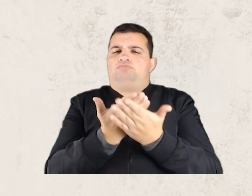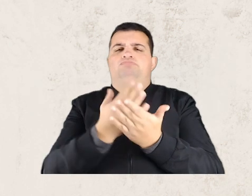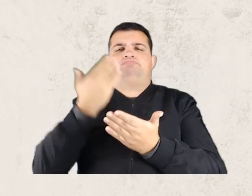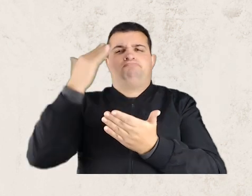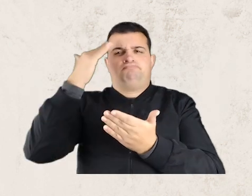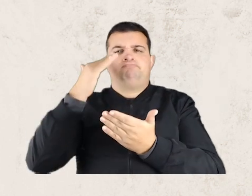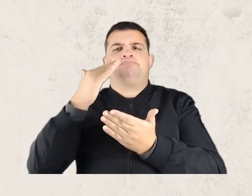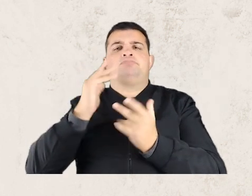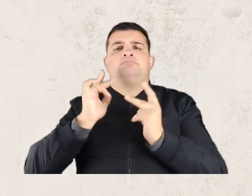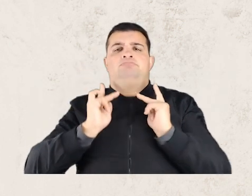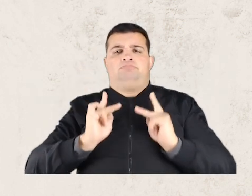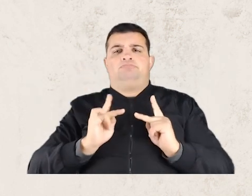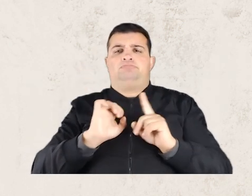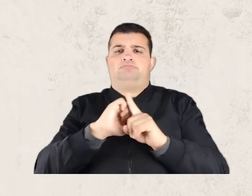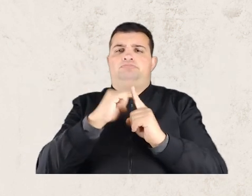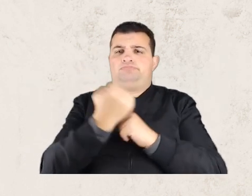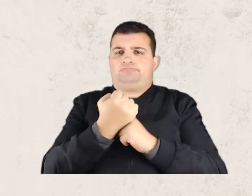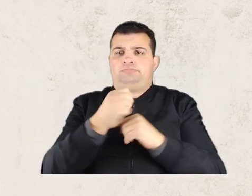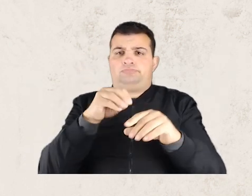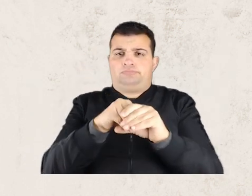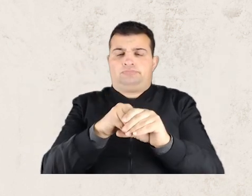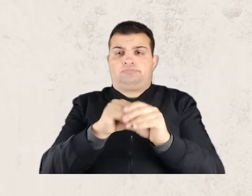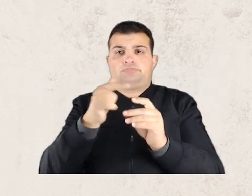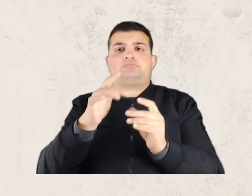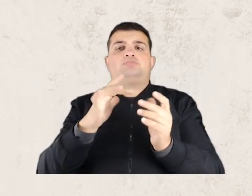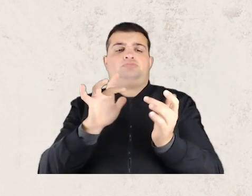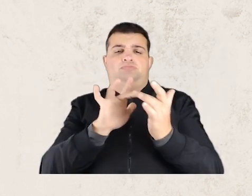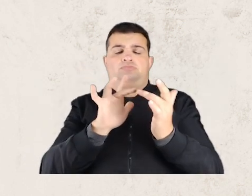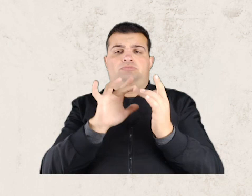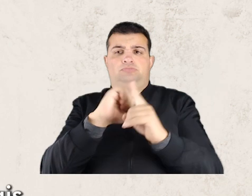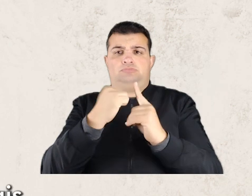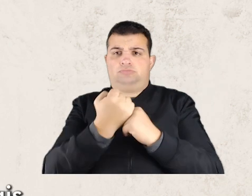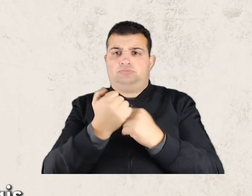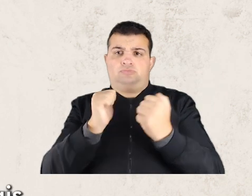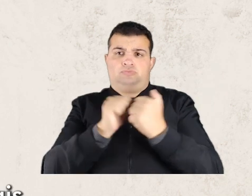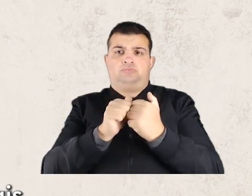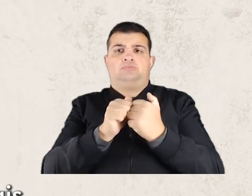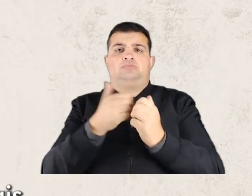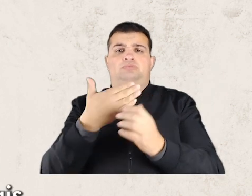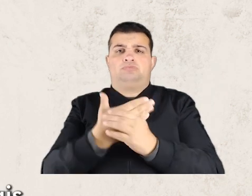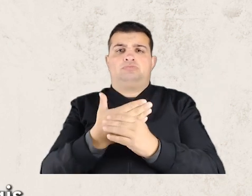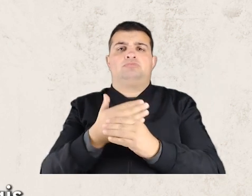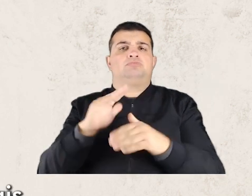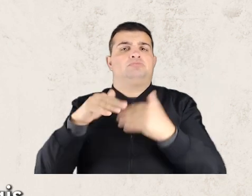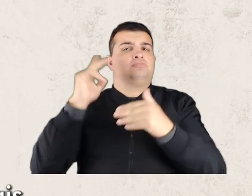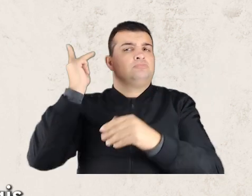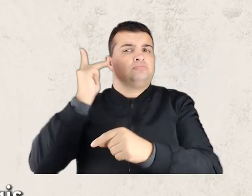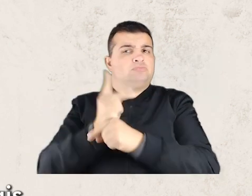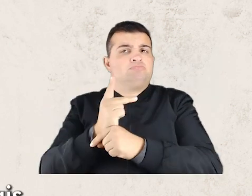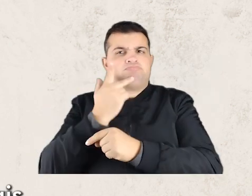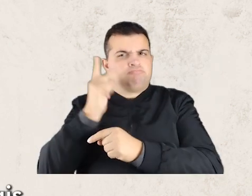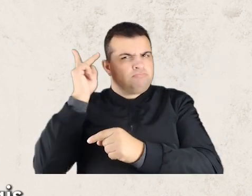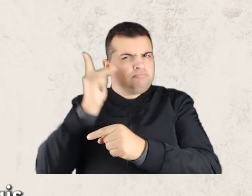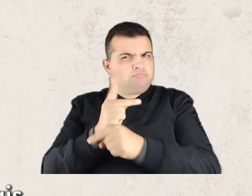consciência, numa interação, numa interface com a sociedade e com os grupos, ou seja, um estudo da compreensão